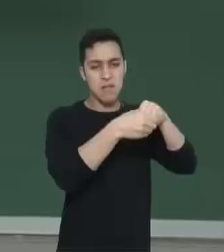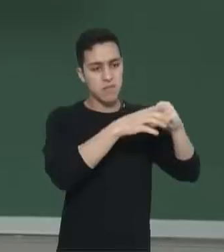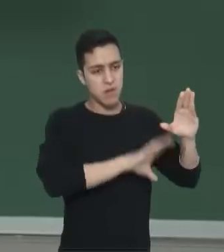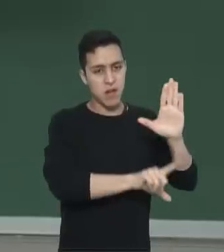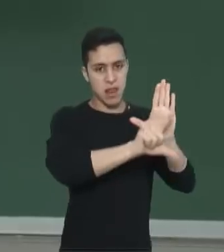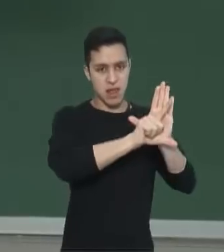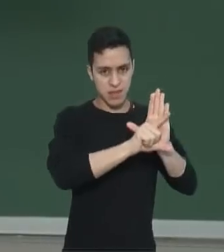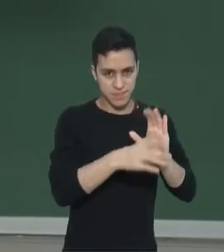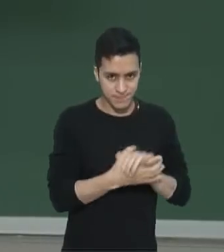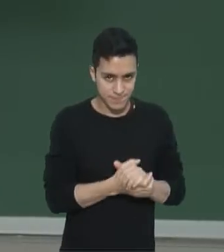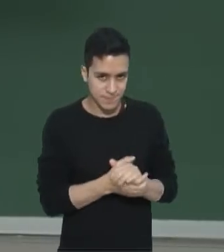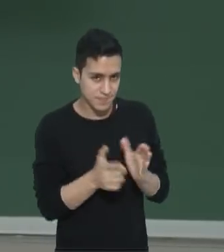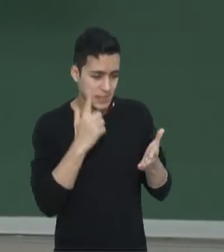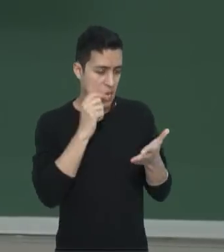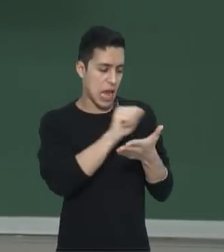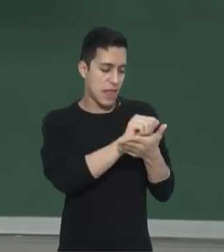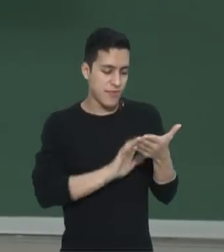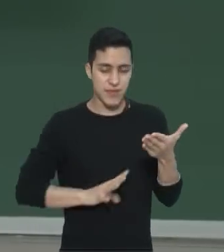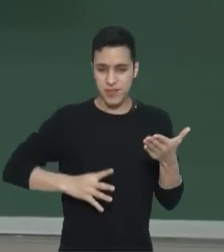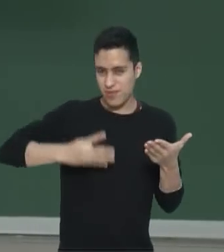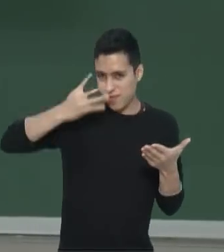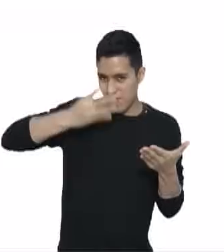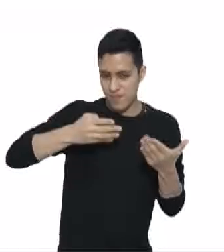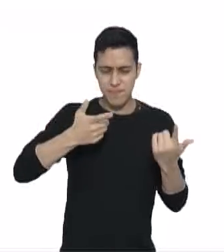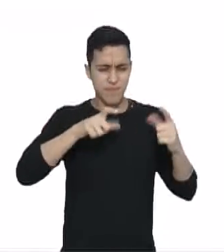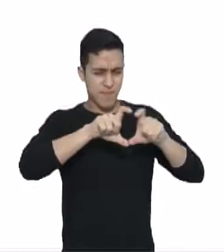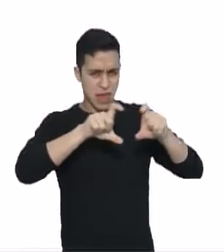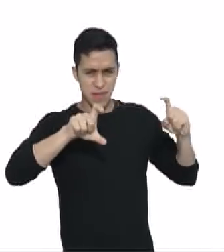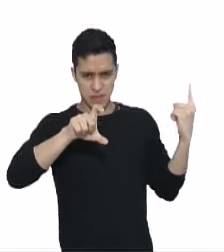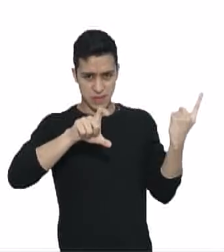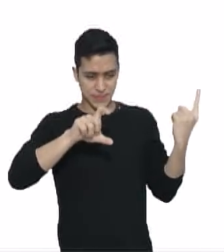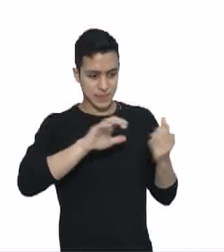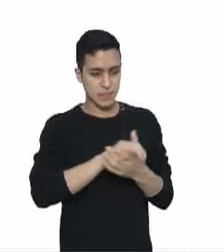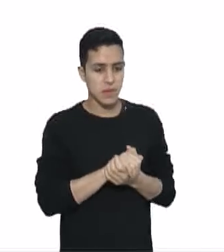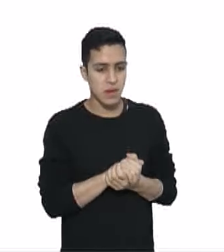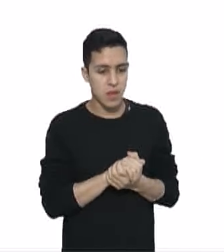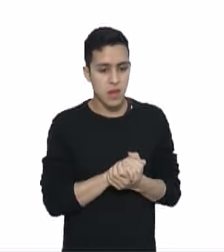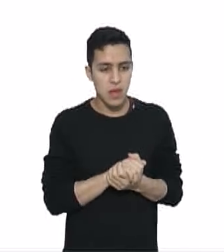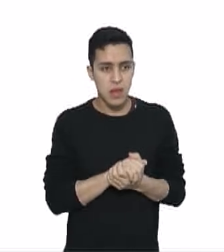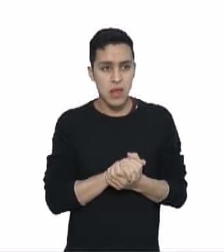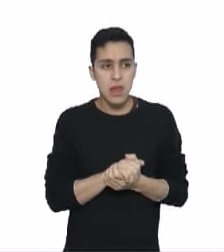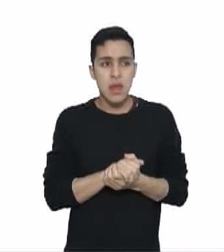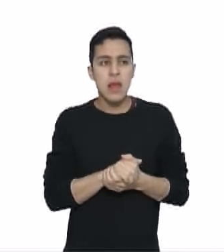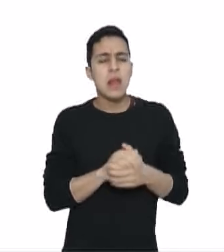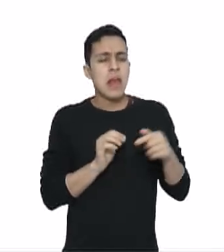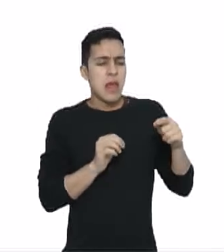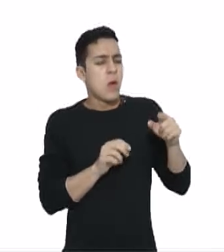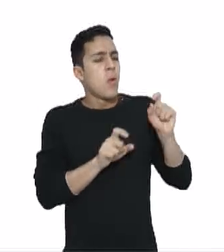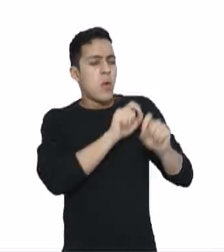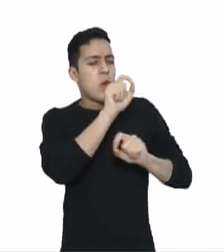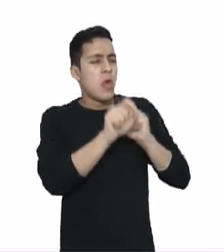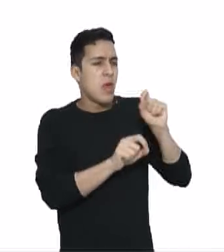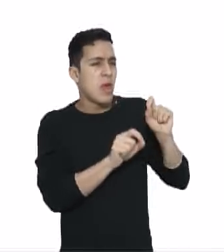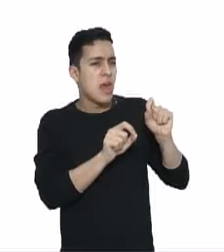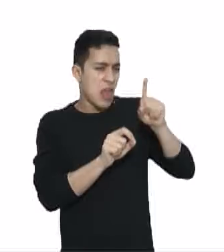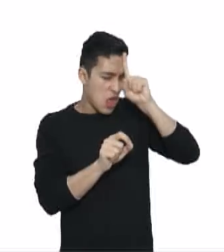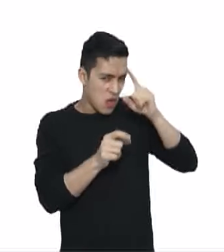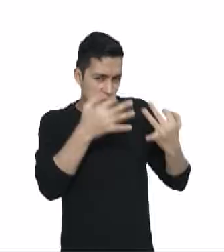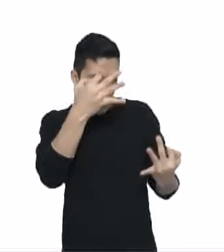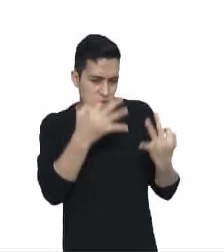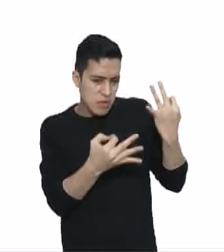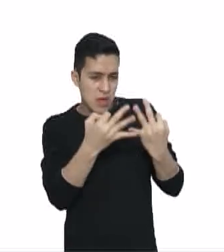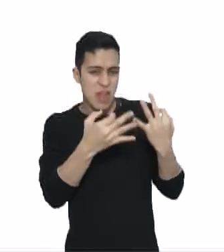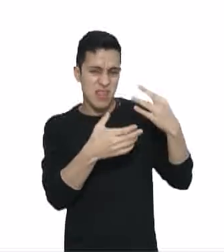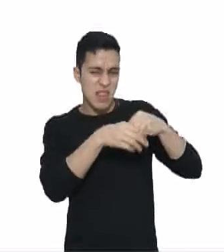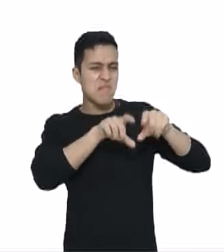Exercício de número 4. Parágrafo 1º. A ordem judicial de que trata o caput deverá conter,